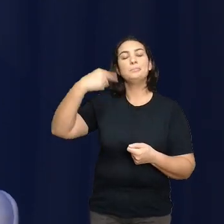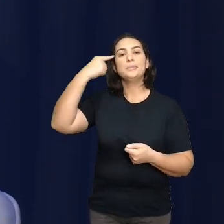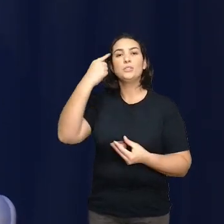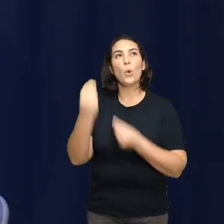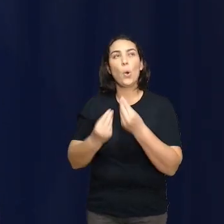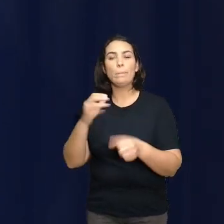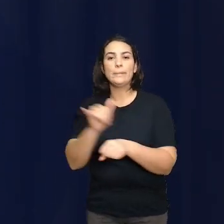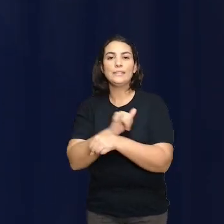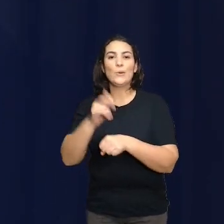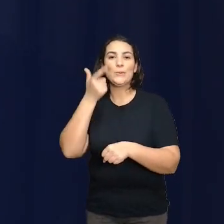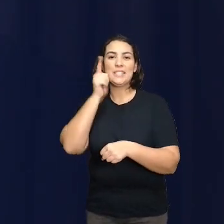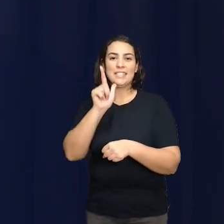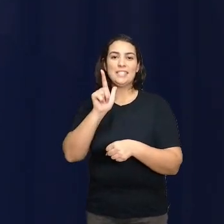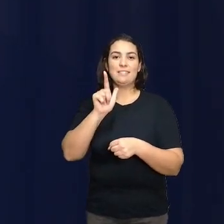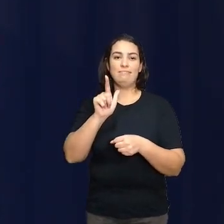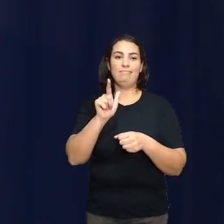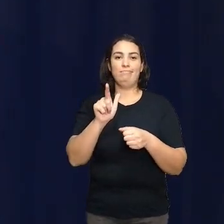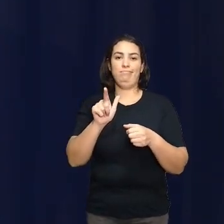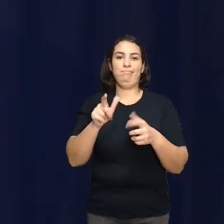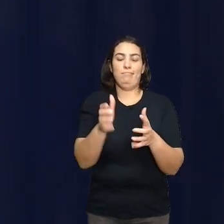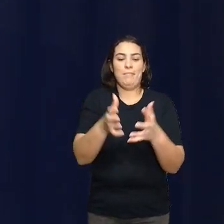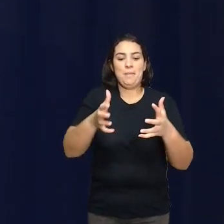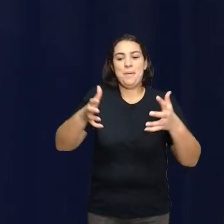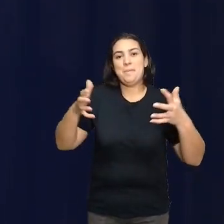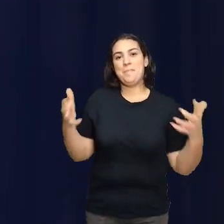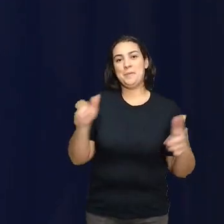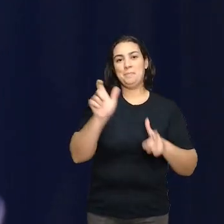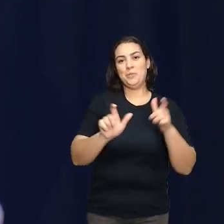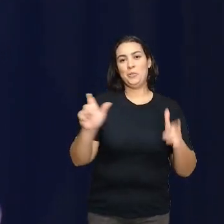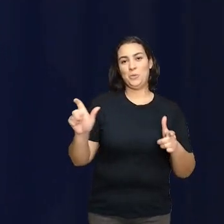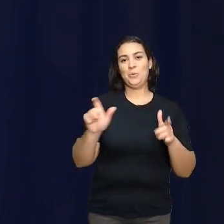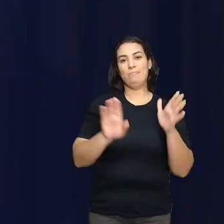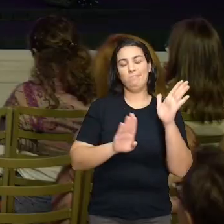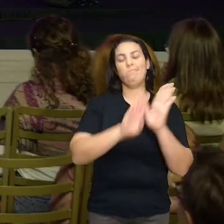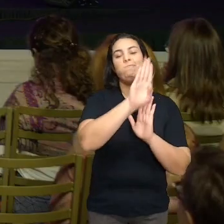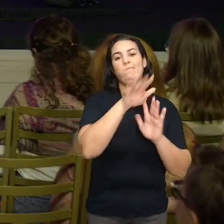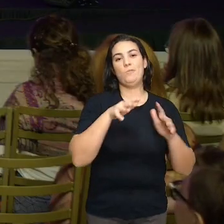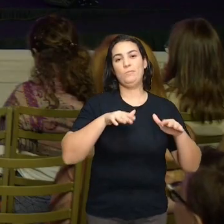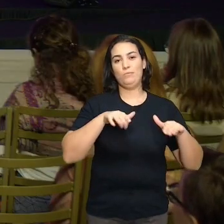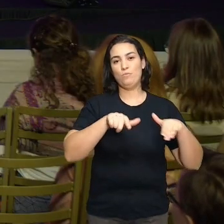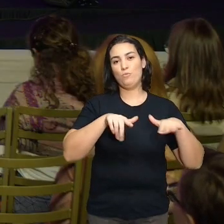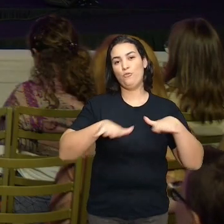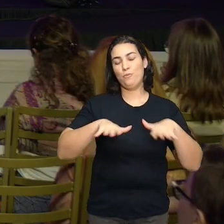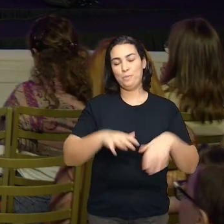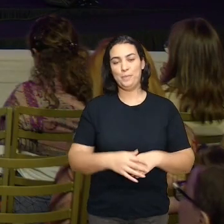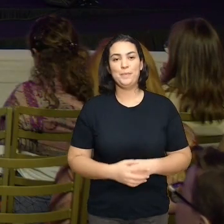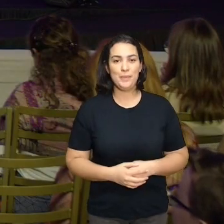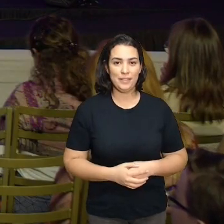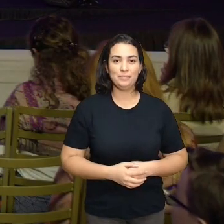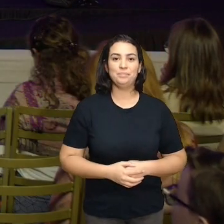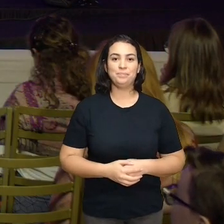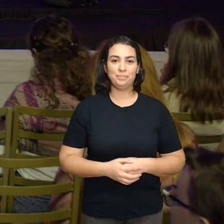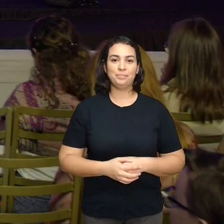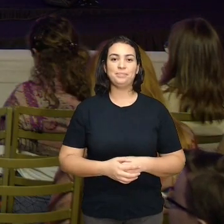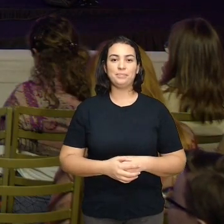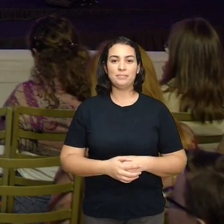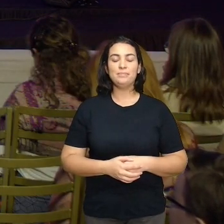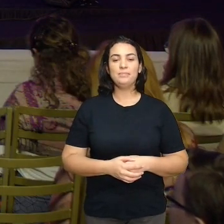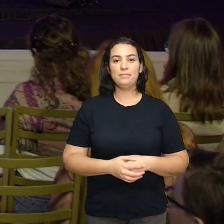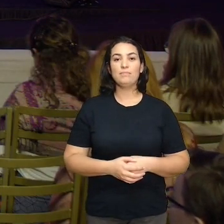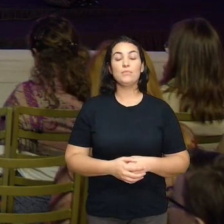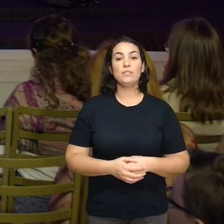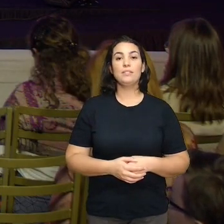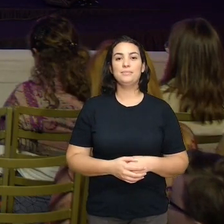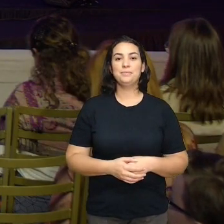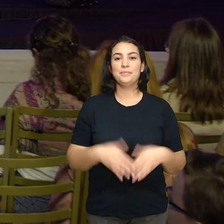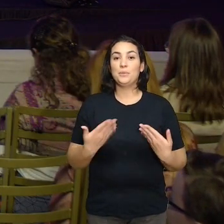mais longe no mundo mesmo. Bom. Em questão da escala, e foi